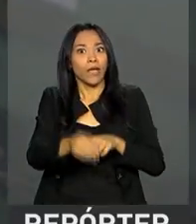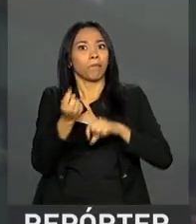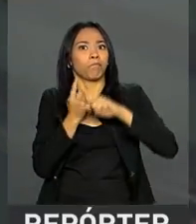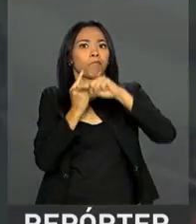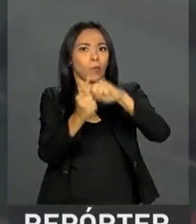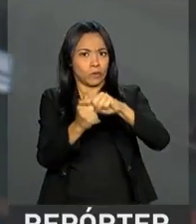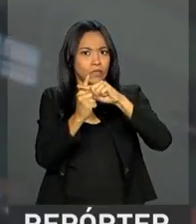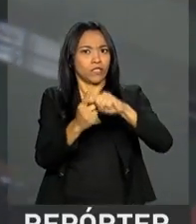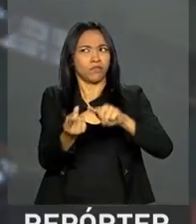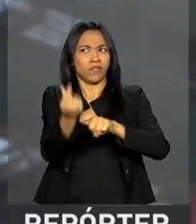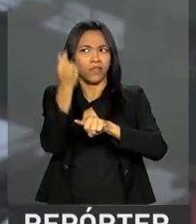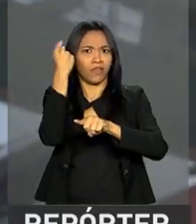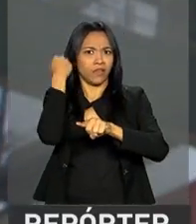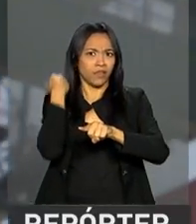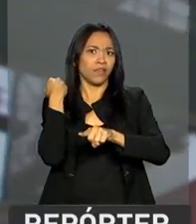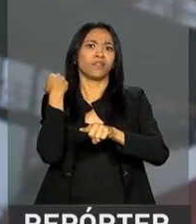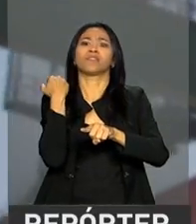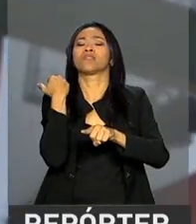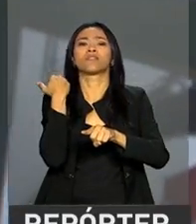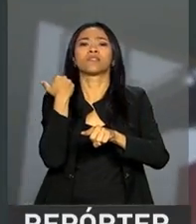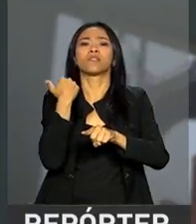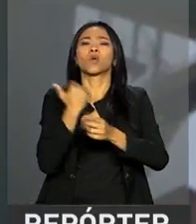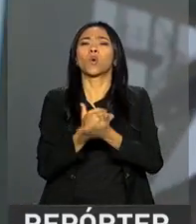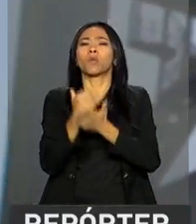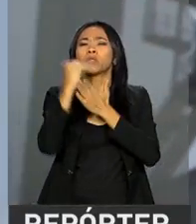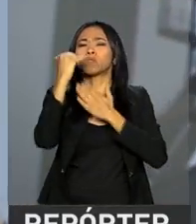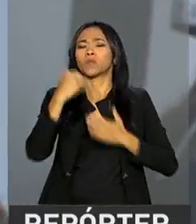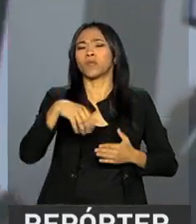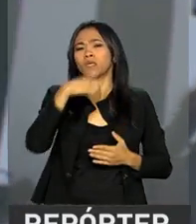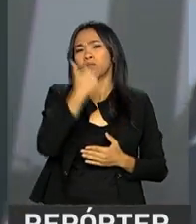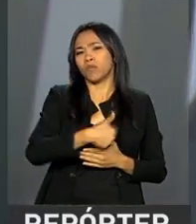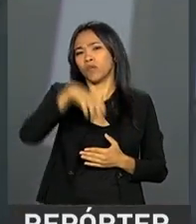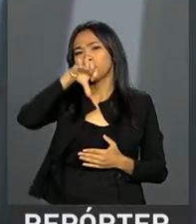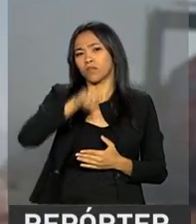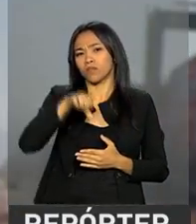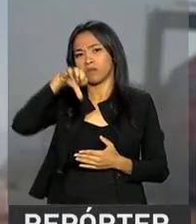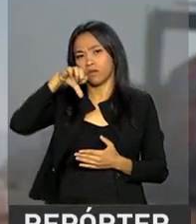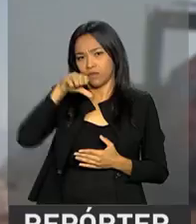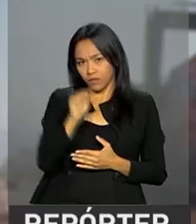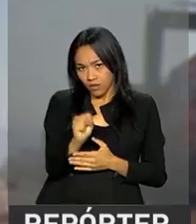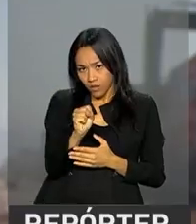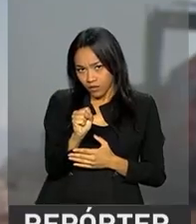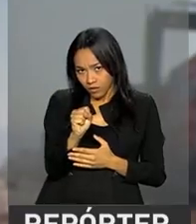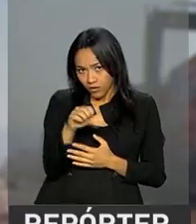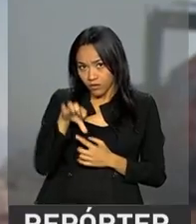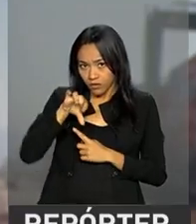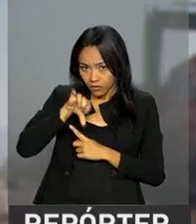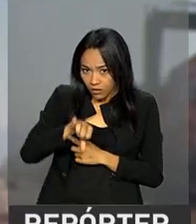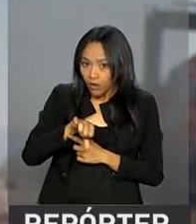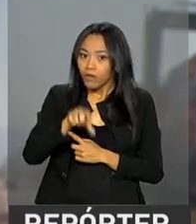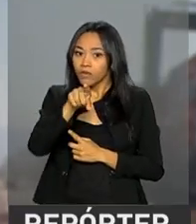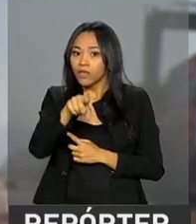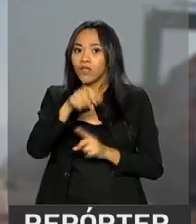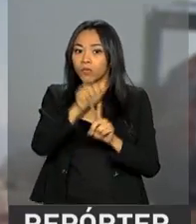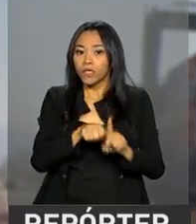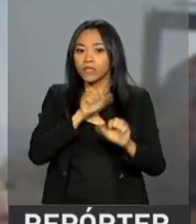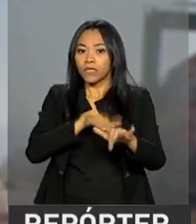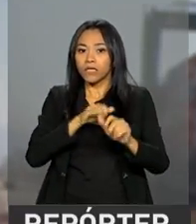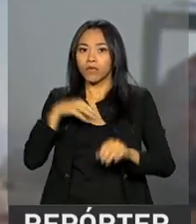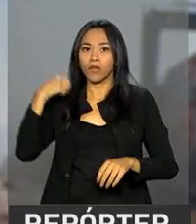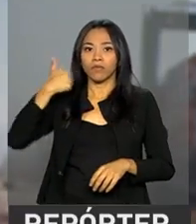desde o início da série histórica iniciada em 1989 e setembro foi o décimo mês consecutivo